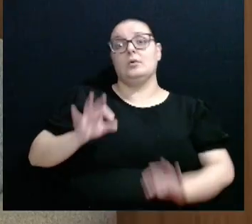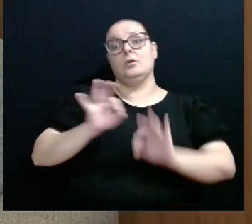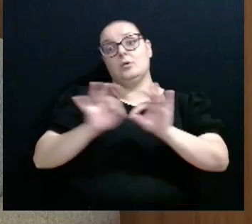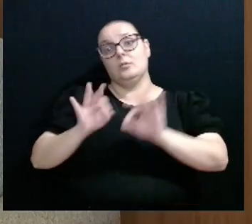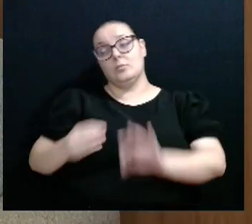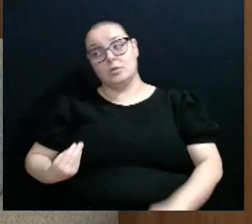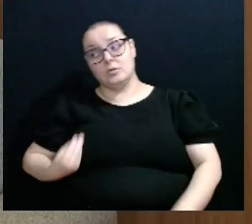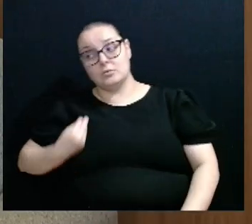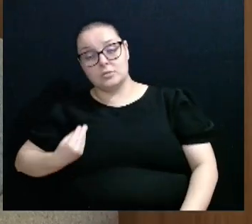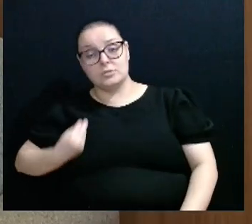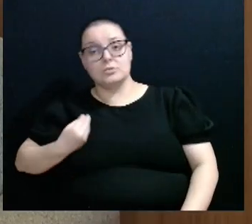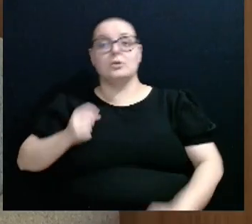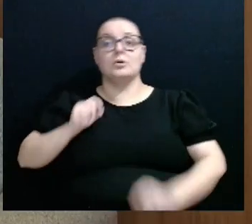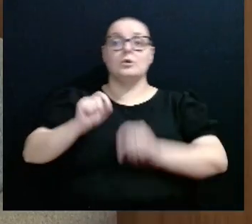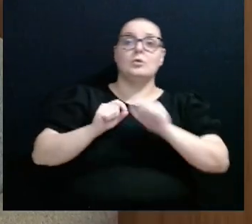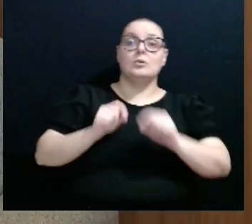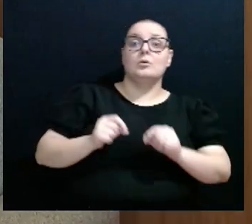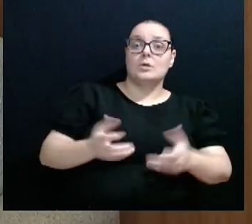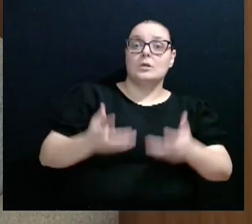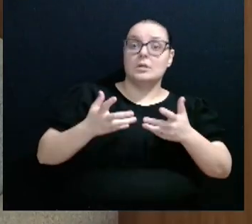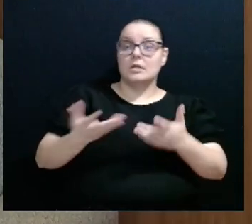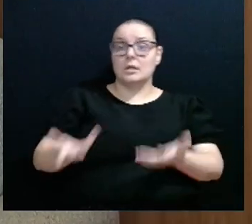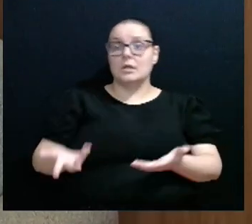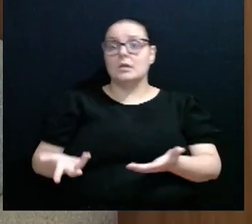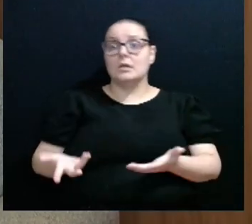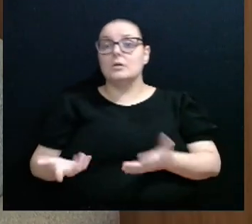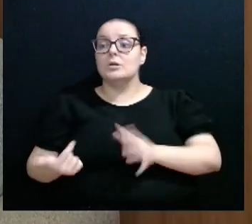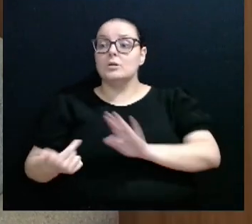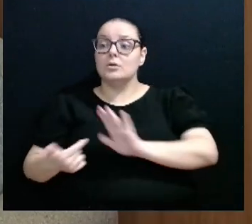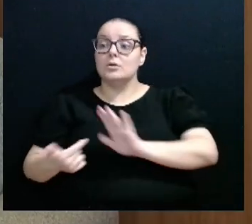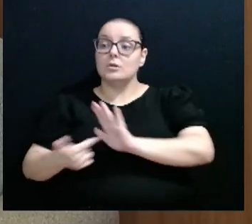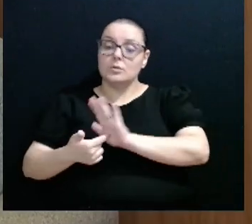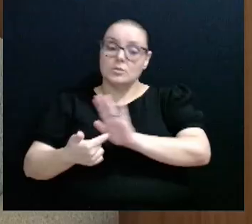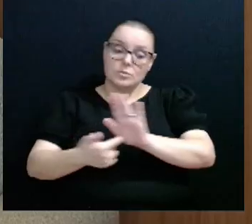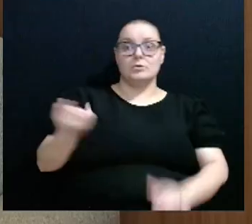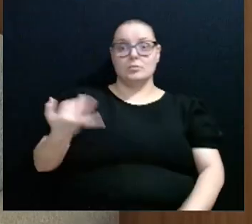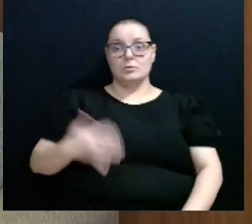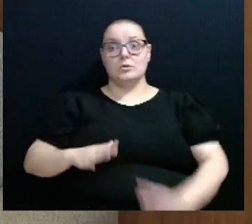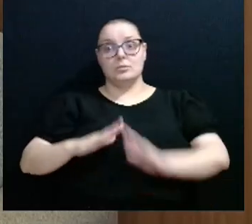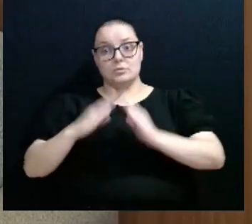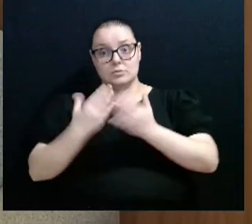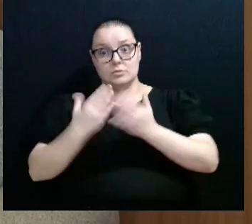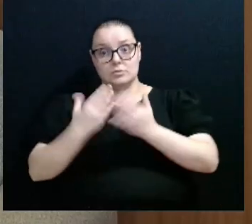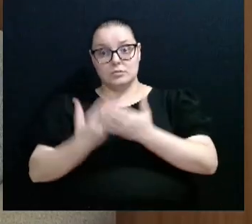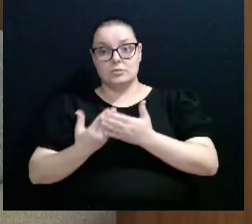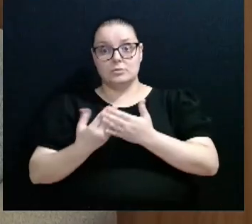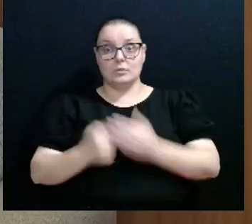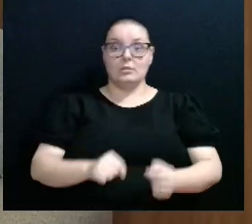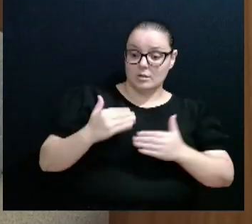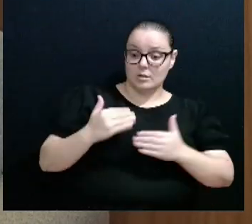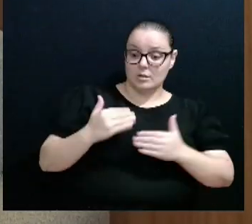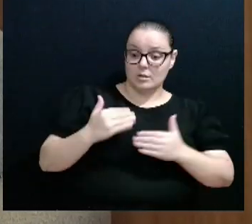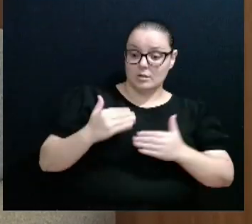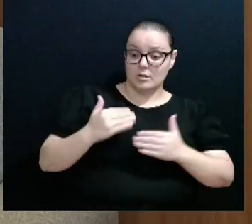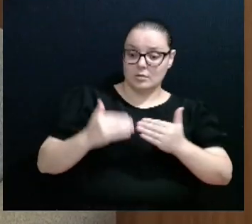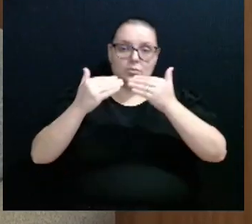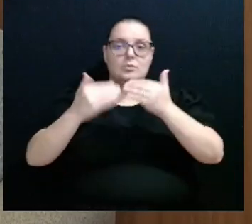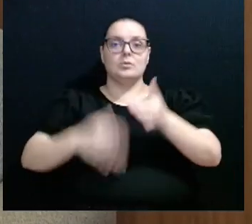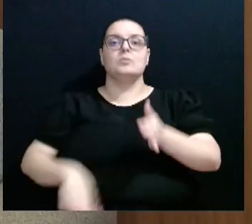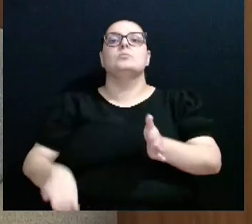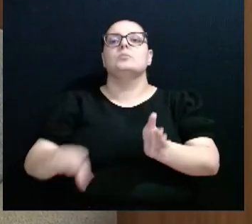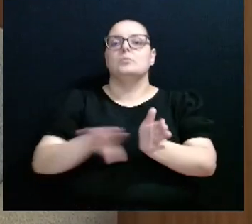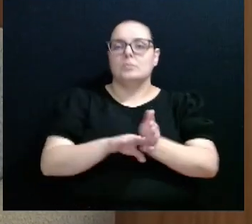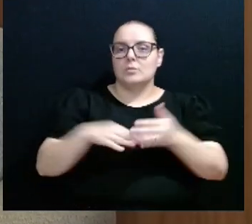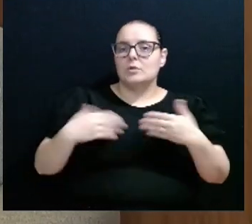que ele pretende, e mostrando quanto que a escola ela vai favorecer que ele se desenvolva para chegar onde ele deseja